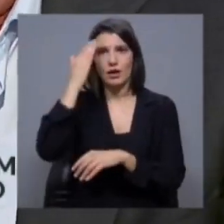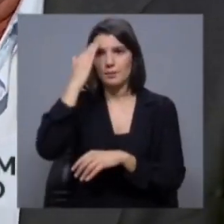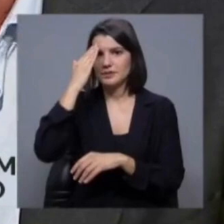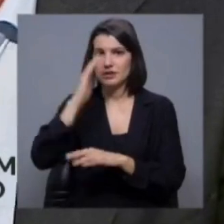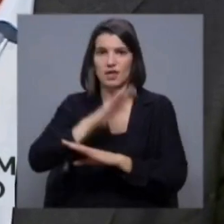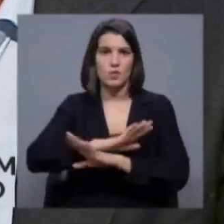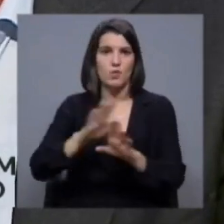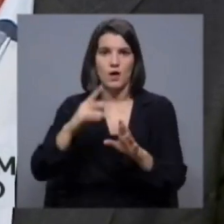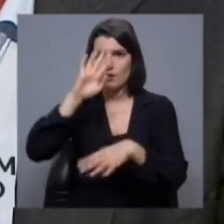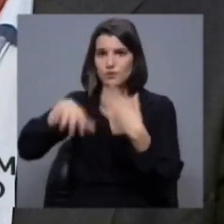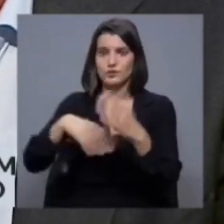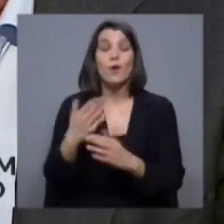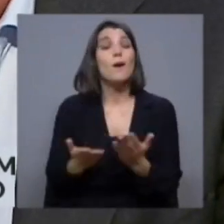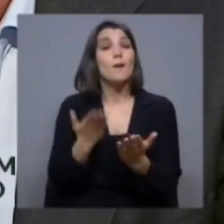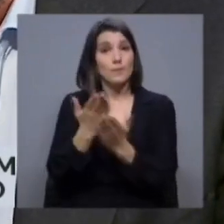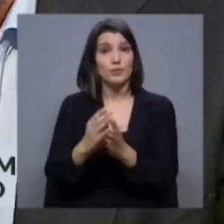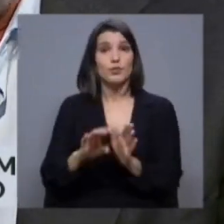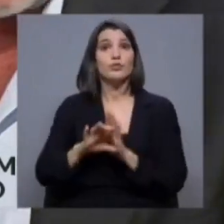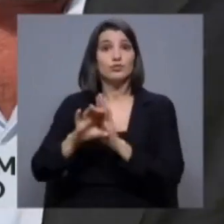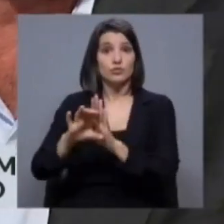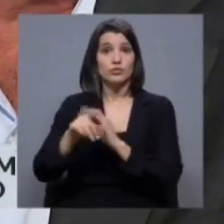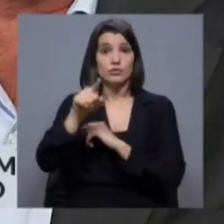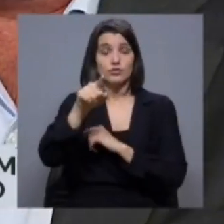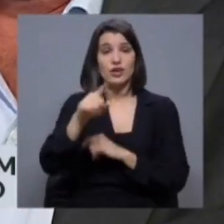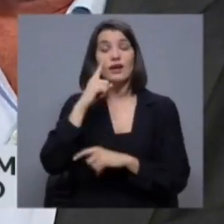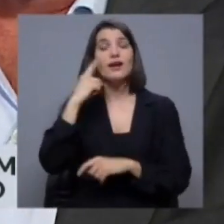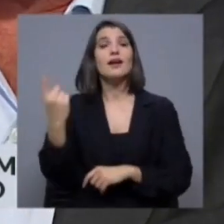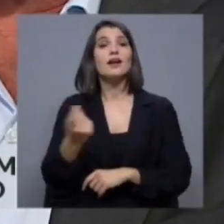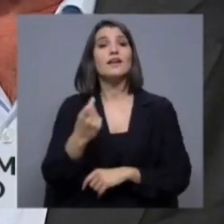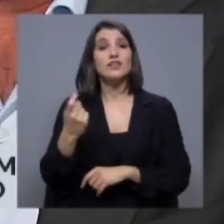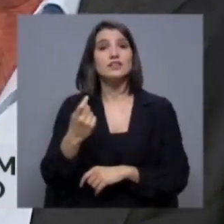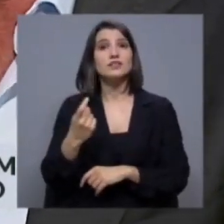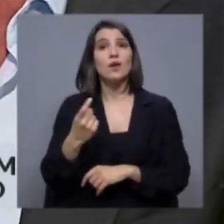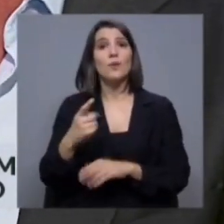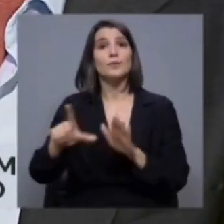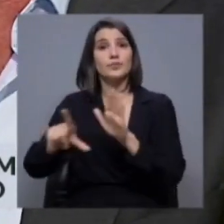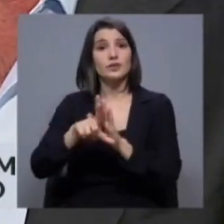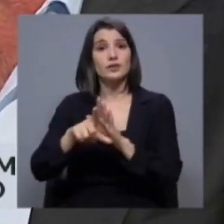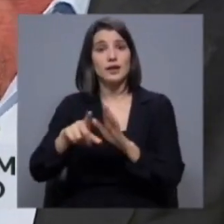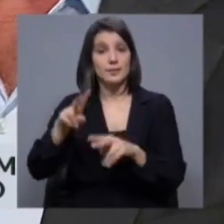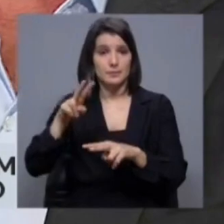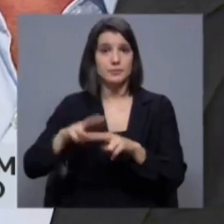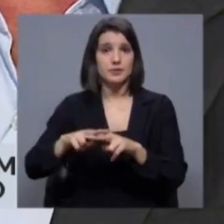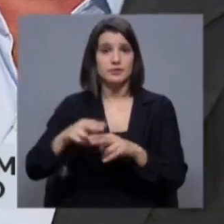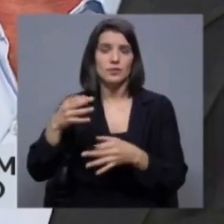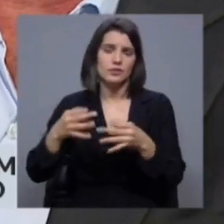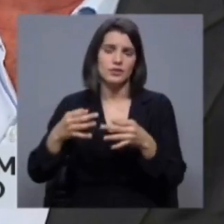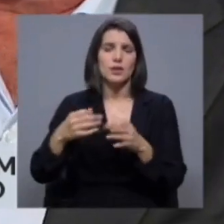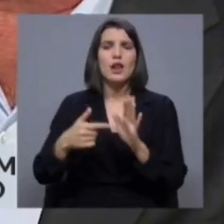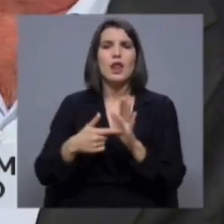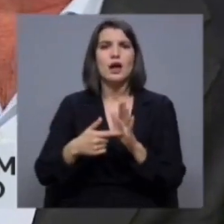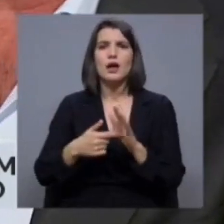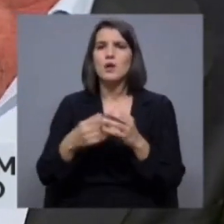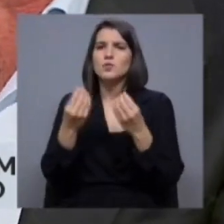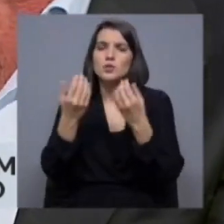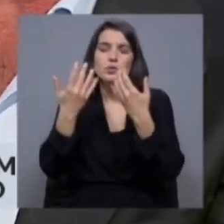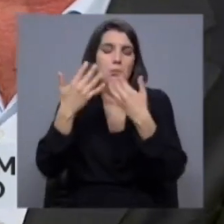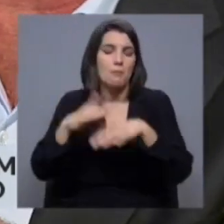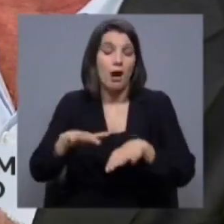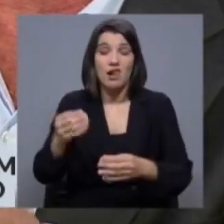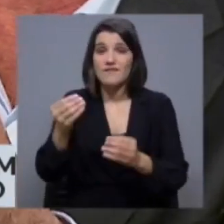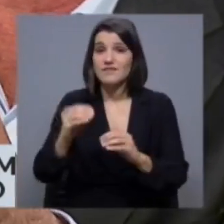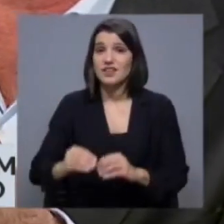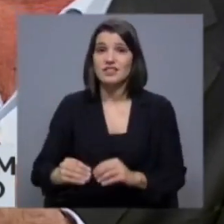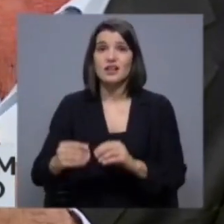chega e tal e uma proposta do chega no contei para a revisão do Código Penal que estava tão maneira mal feita que o